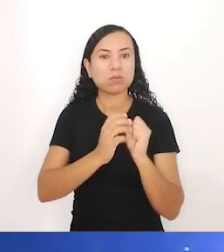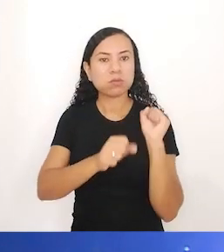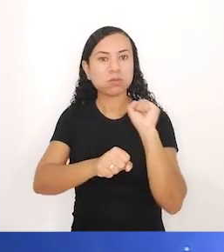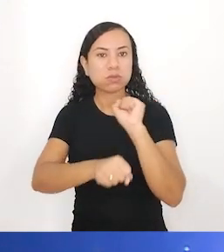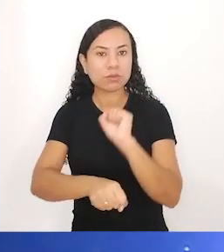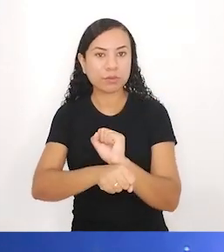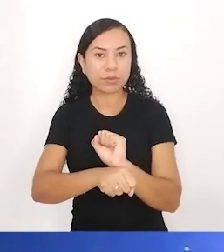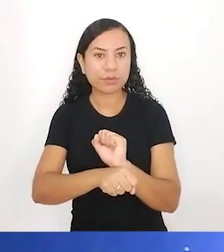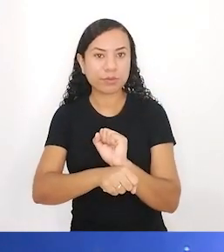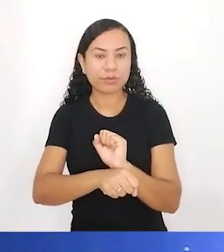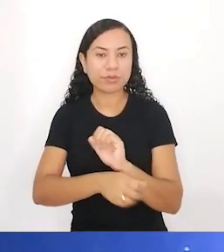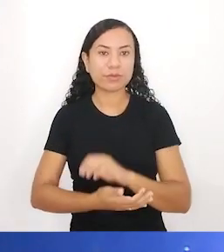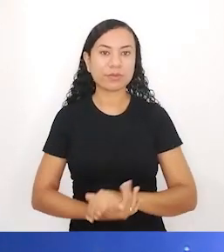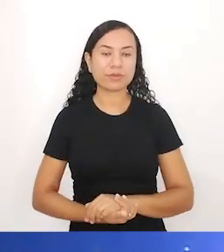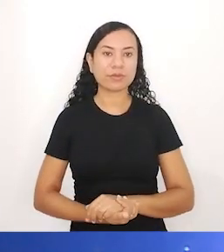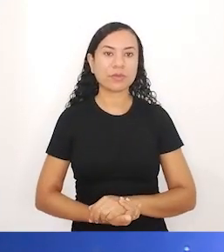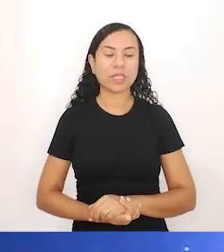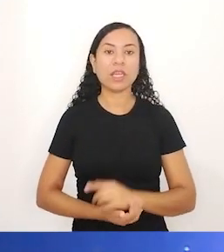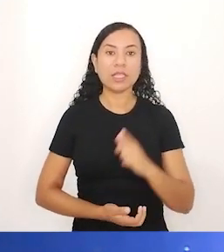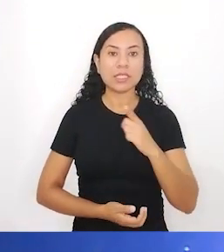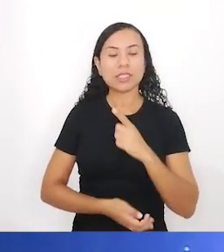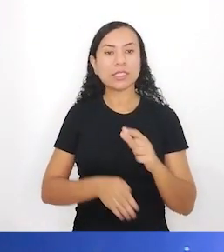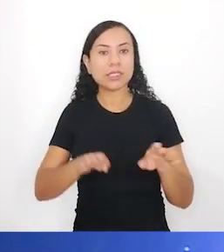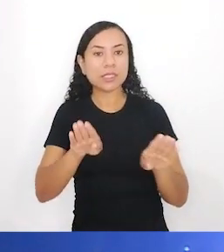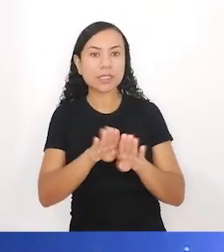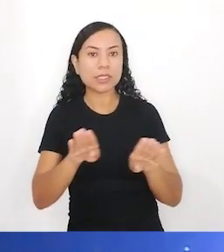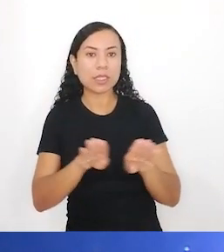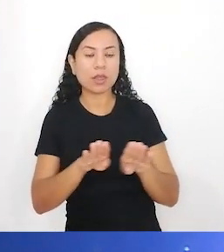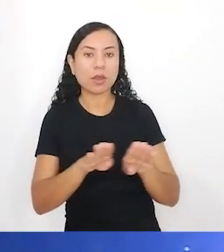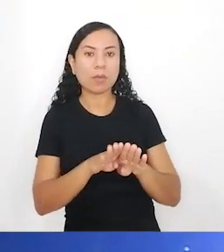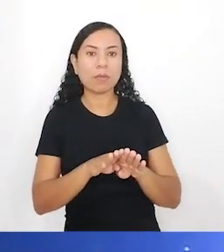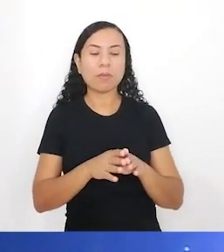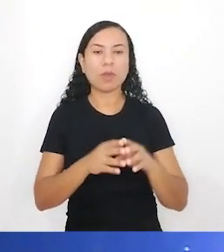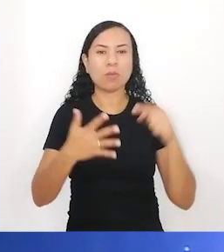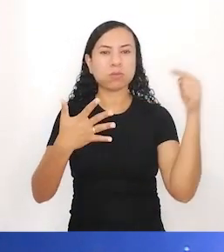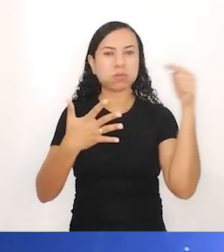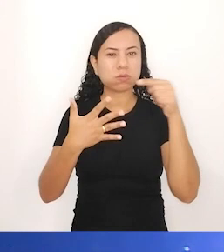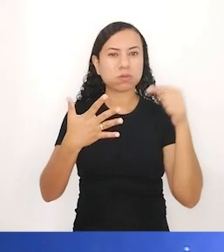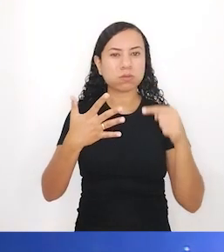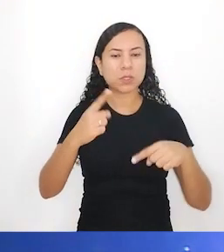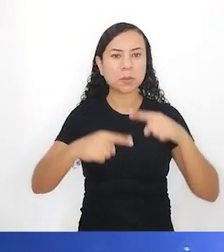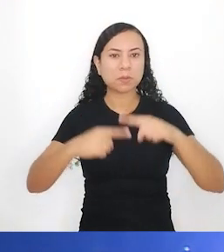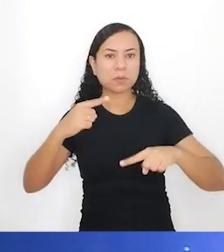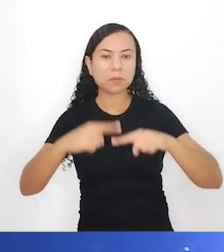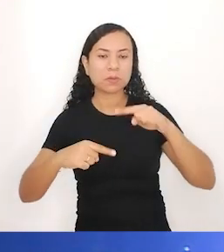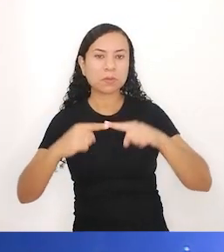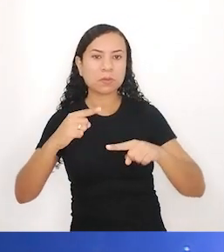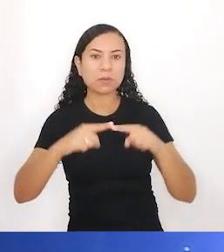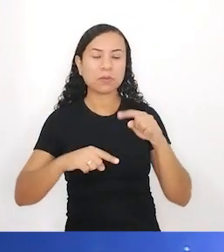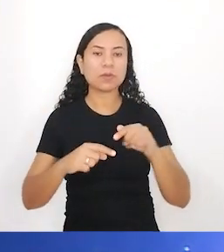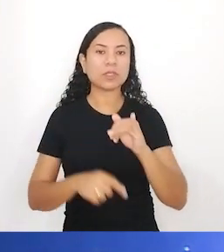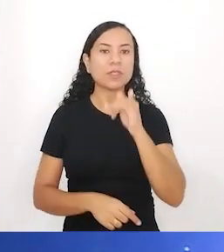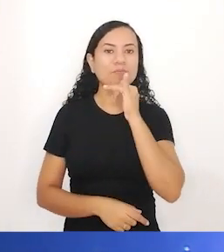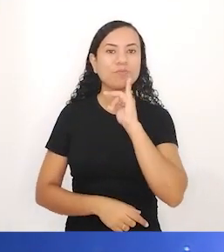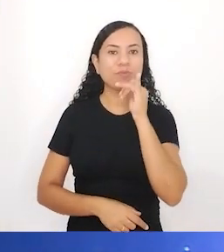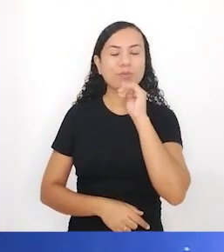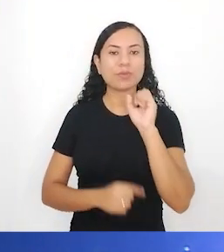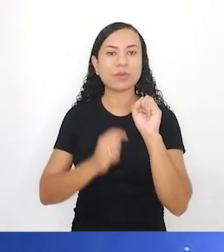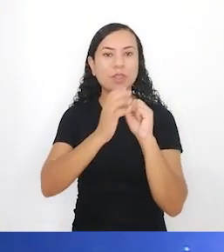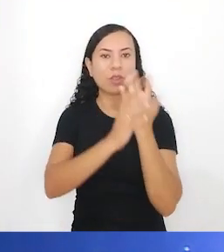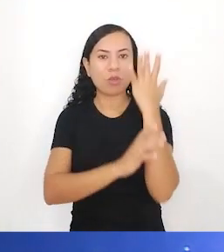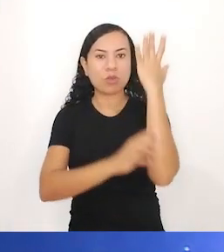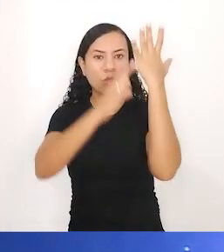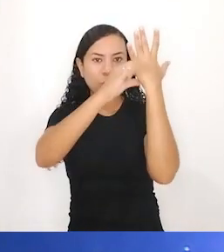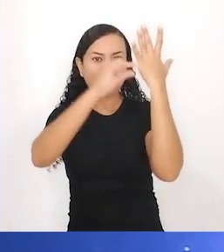esse processo chamado de dormência. Nesse momento, nós temos a atuação do ácido abscísico. Ele é produzido principalmente nas folhas,